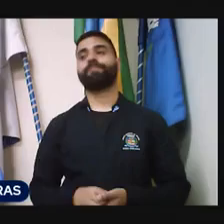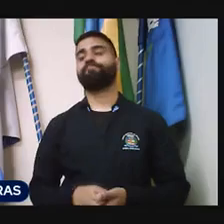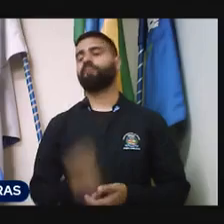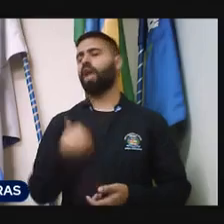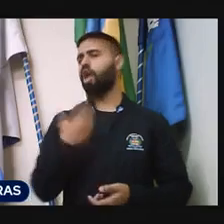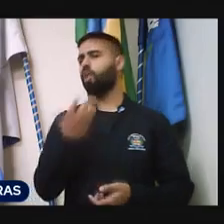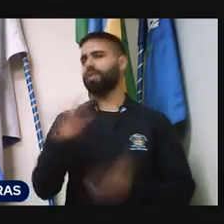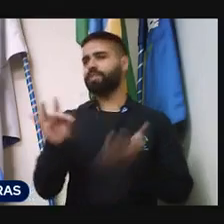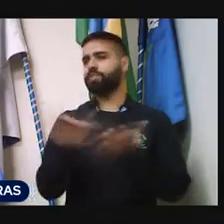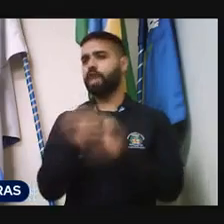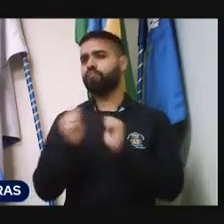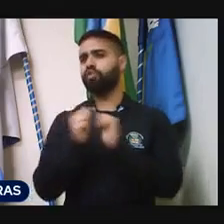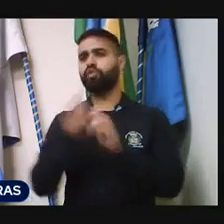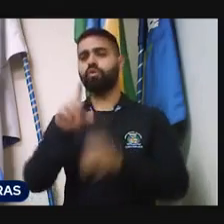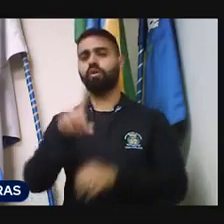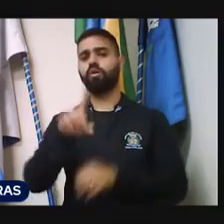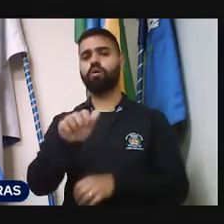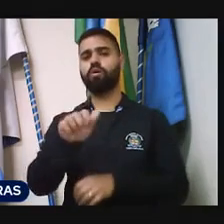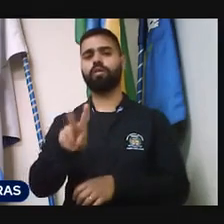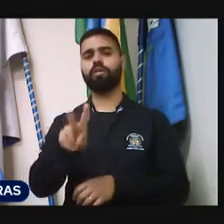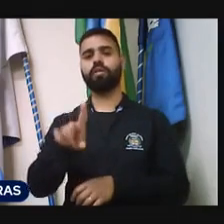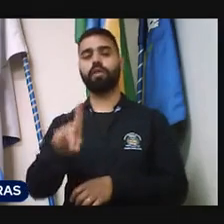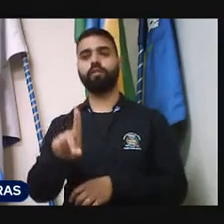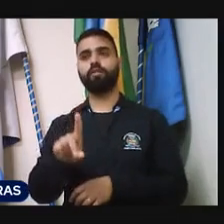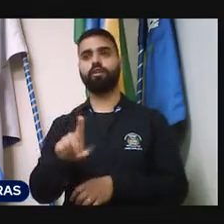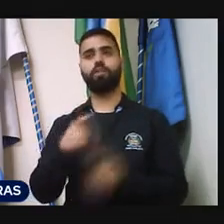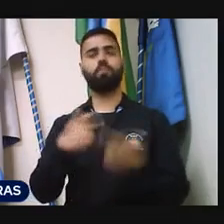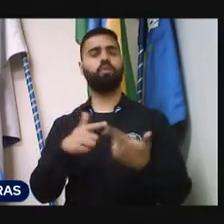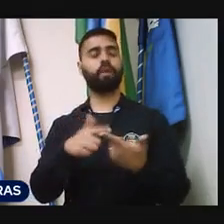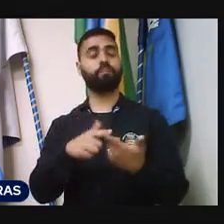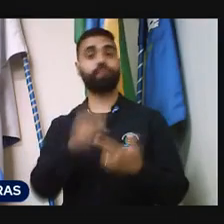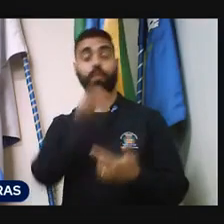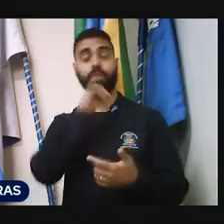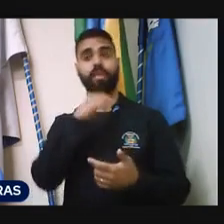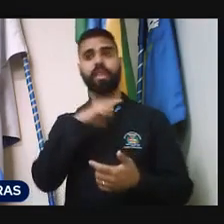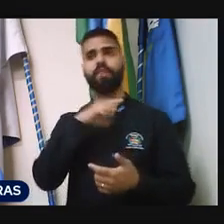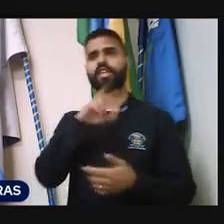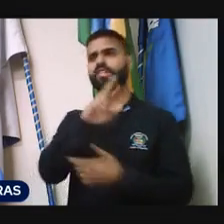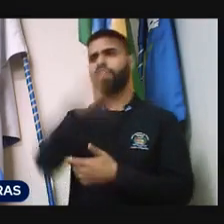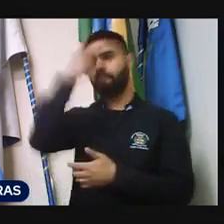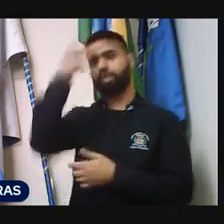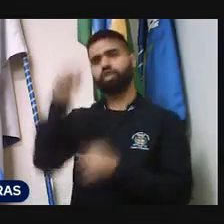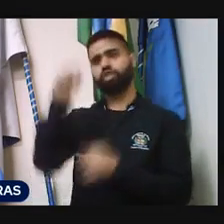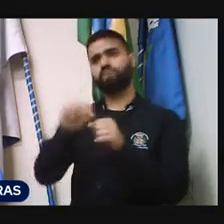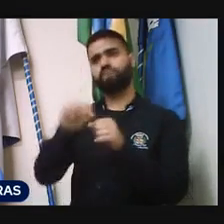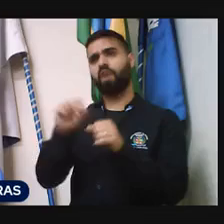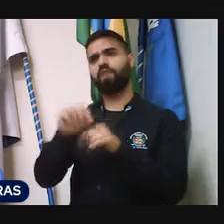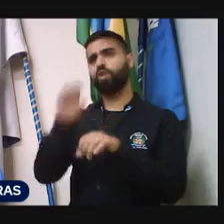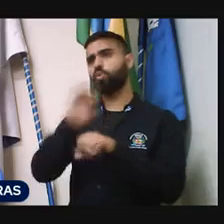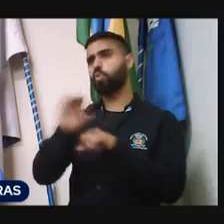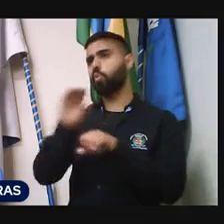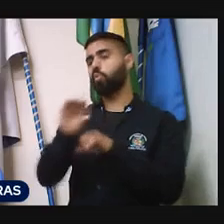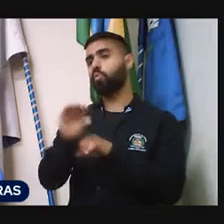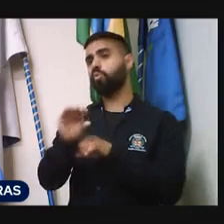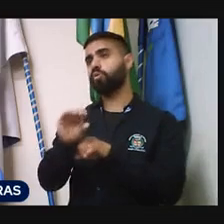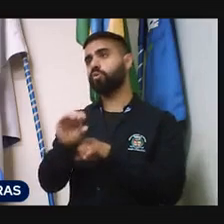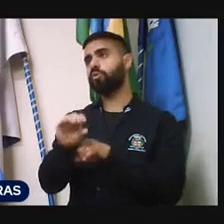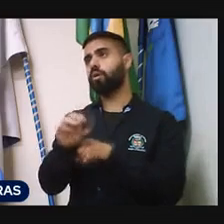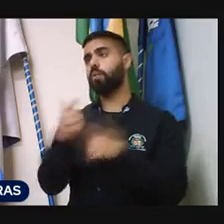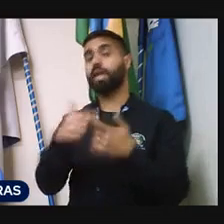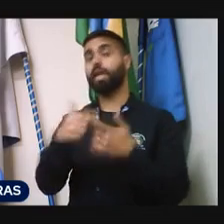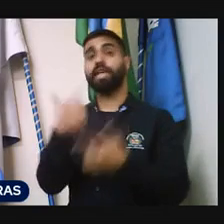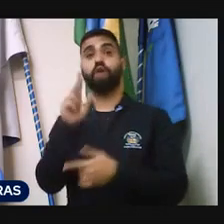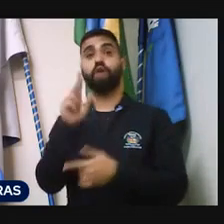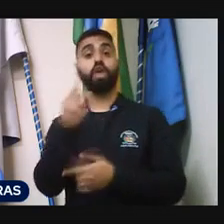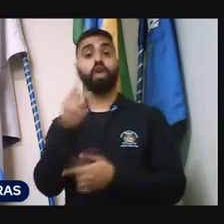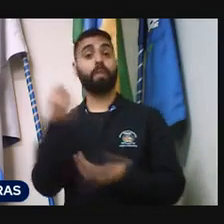pelo seguinte eu acho que muita gente aqui em Valença não fez esse concurso seletivo que não tinha às vezes não tinha nem o